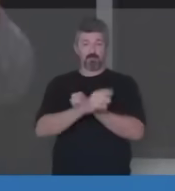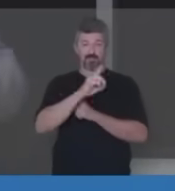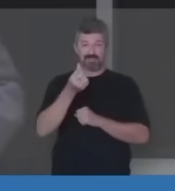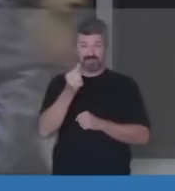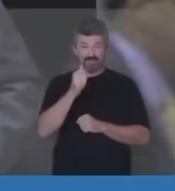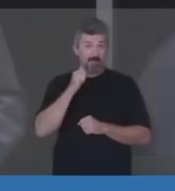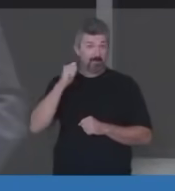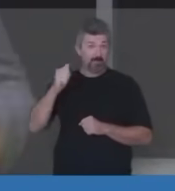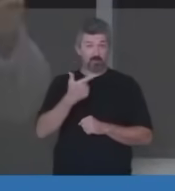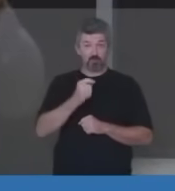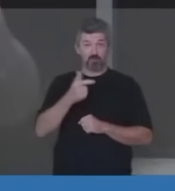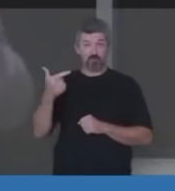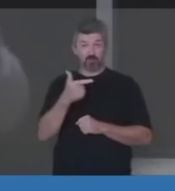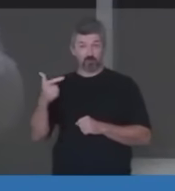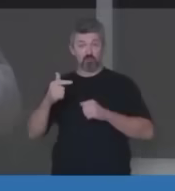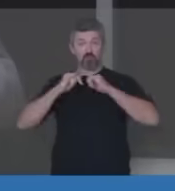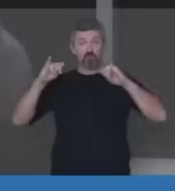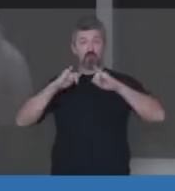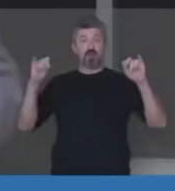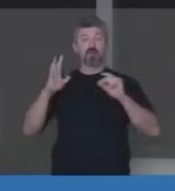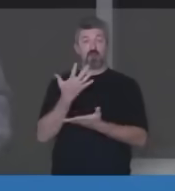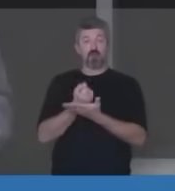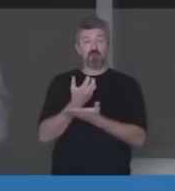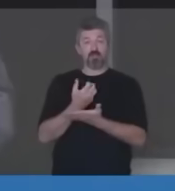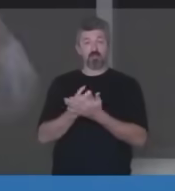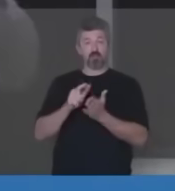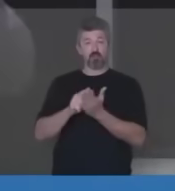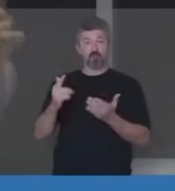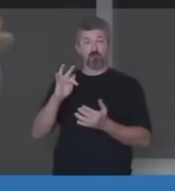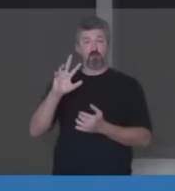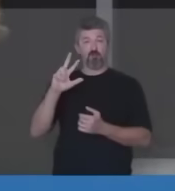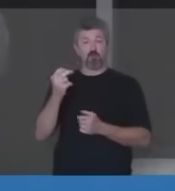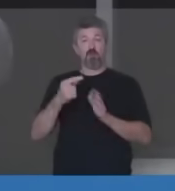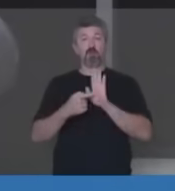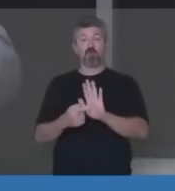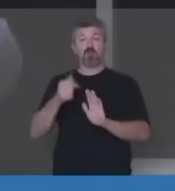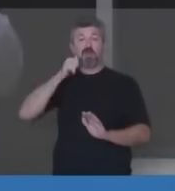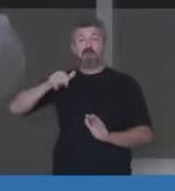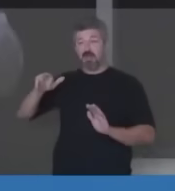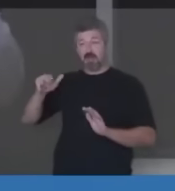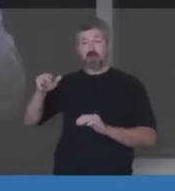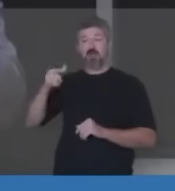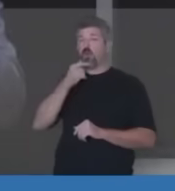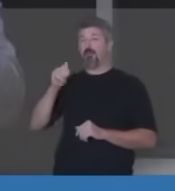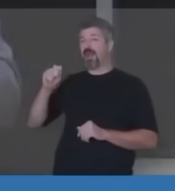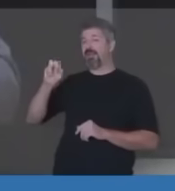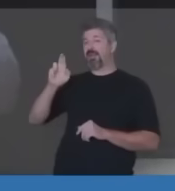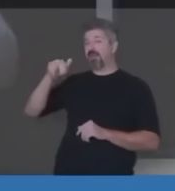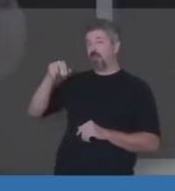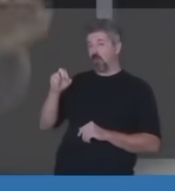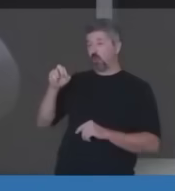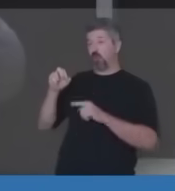abril de 2022, foram divulgadas gravações no jornal Folha de São Paulo que mostram a irmã de Adriano da Nóbrega,